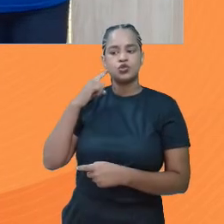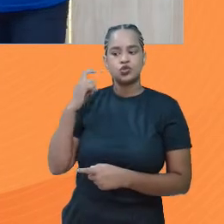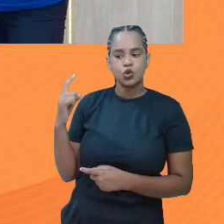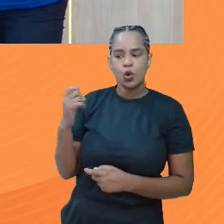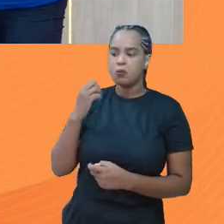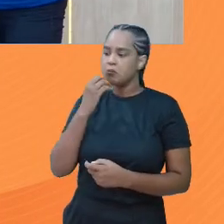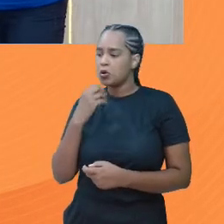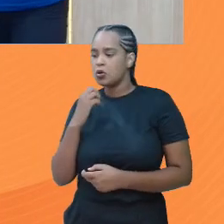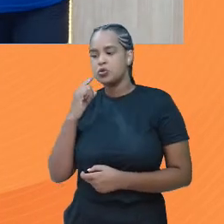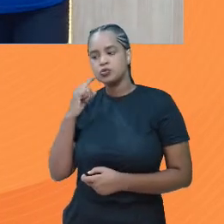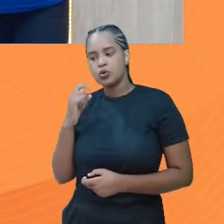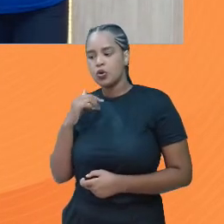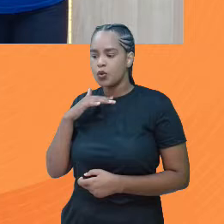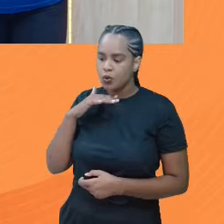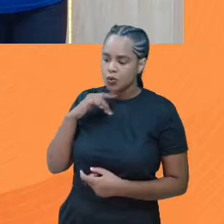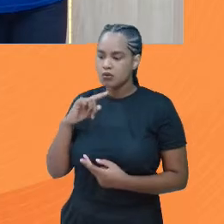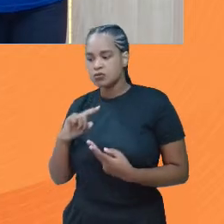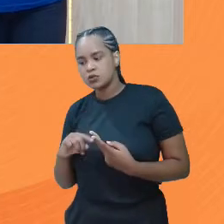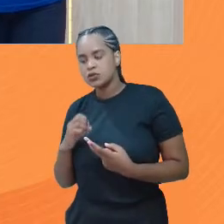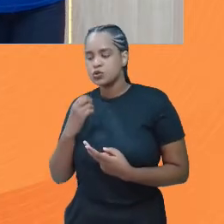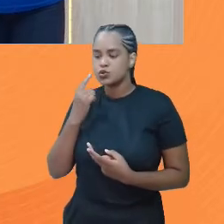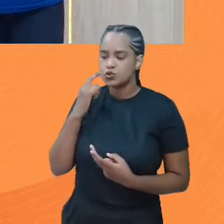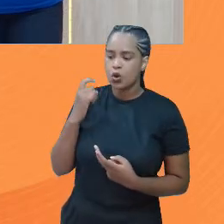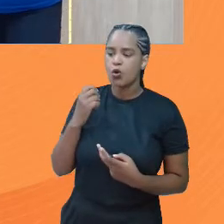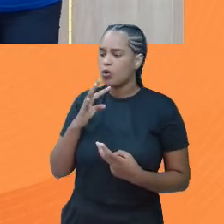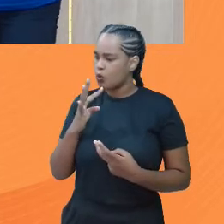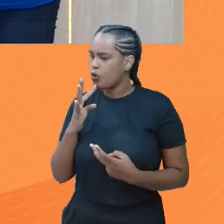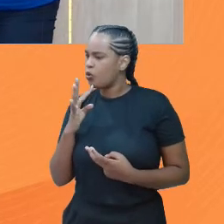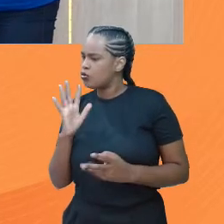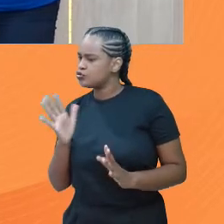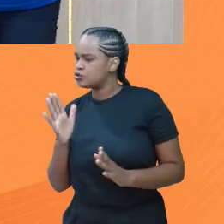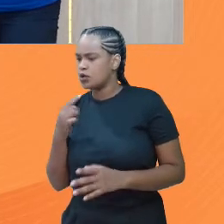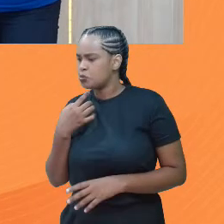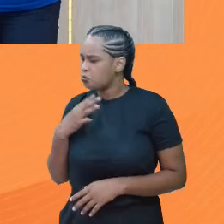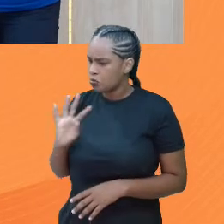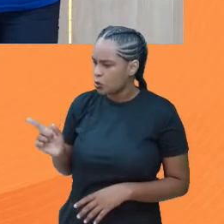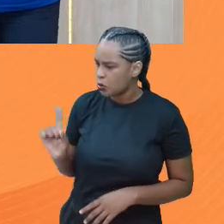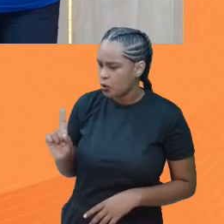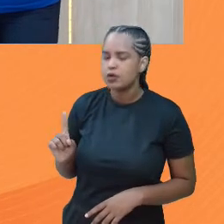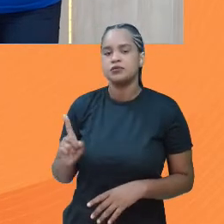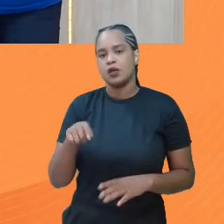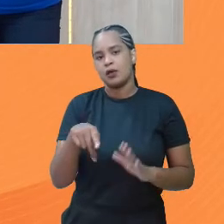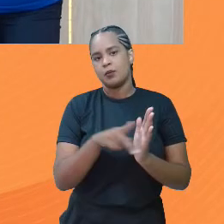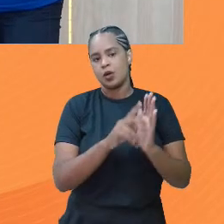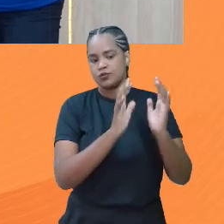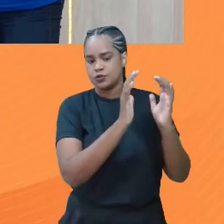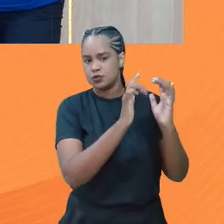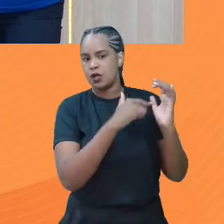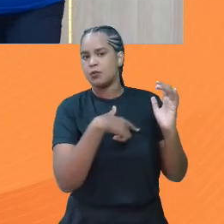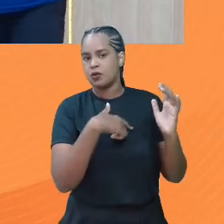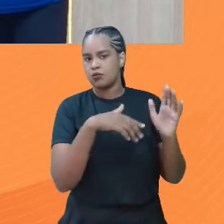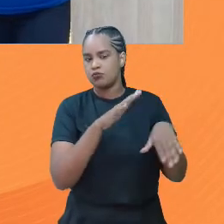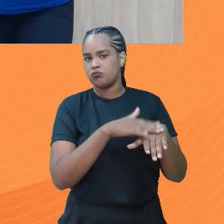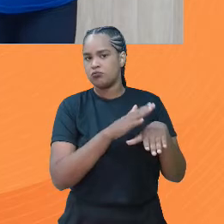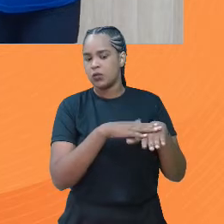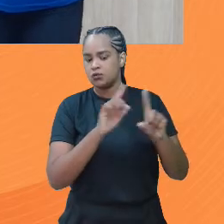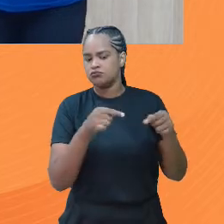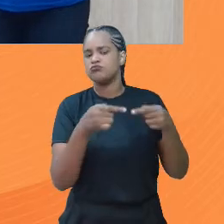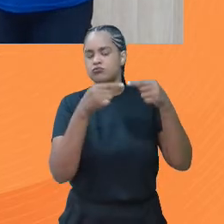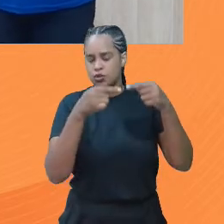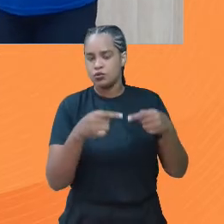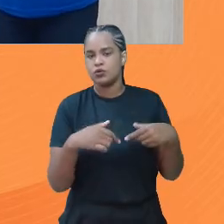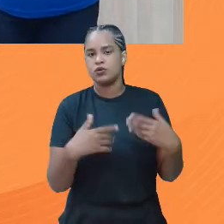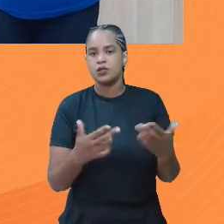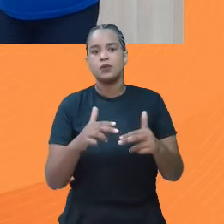é agradável, se é desagradável, se é conhecido, se é desconhecido, não é isso? Então, é muito importante a gente saber